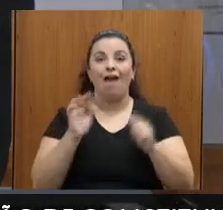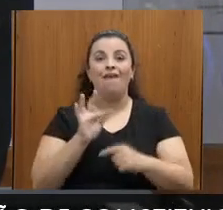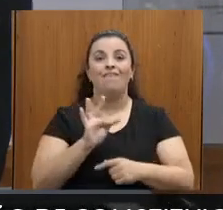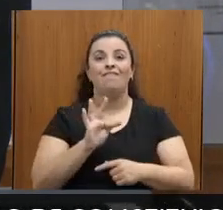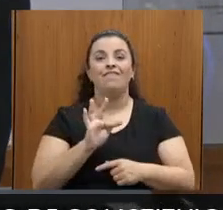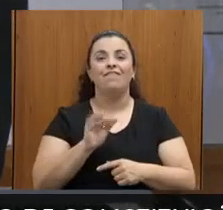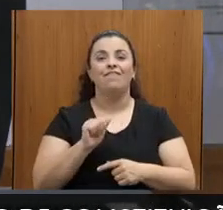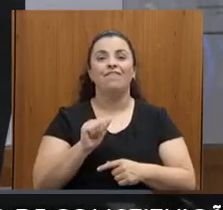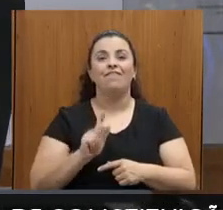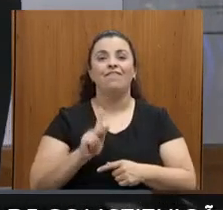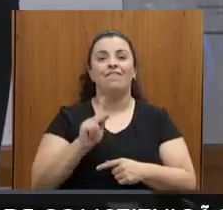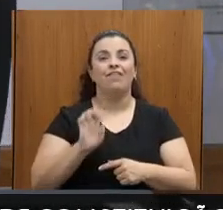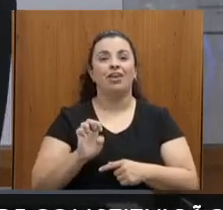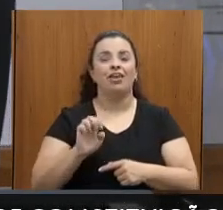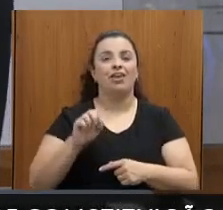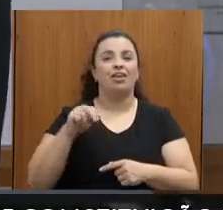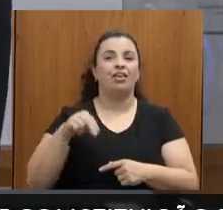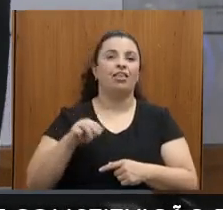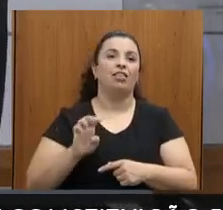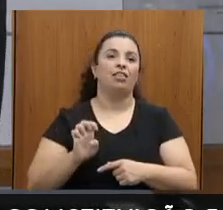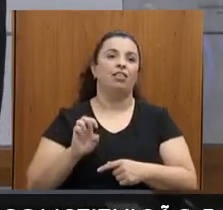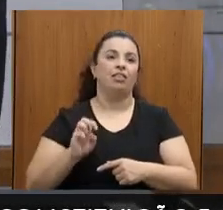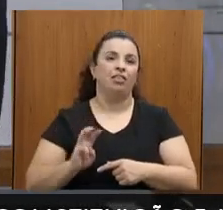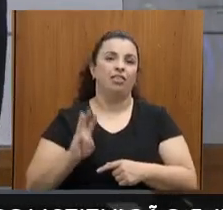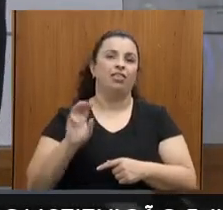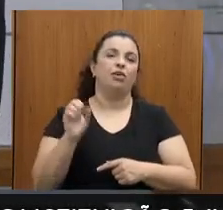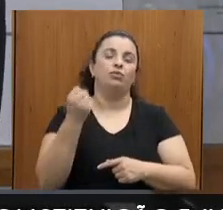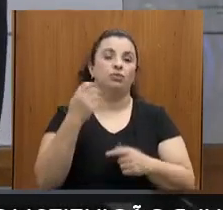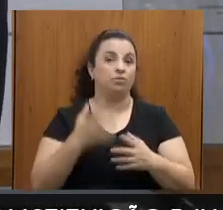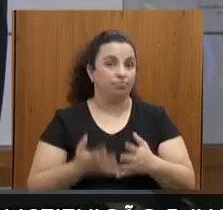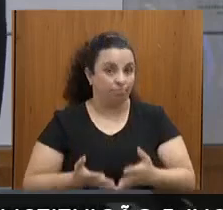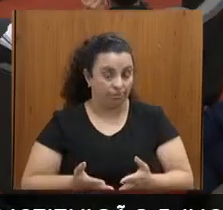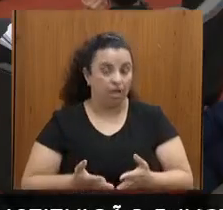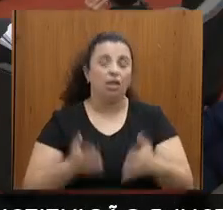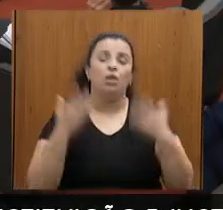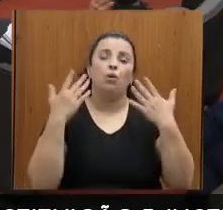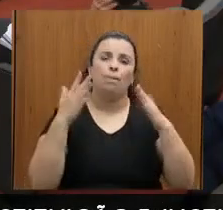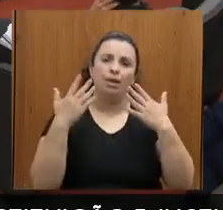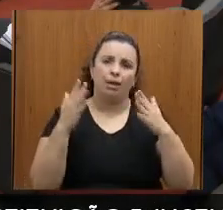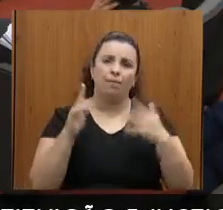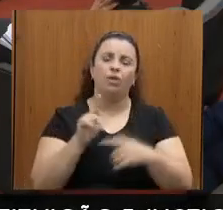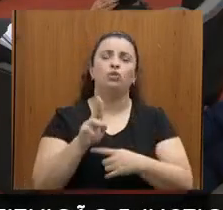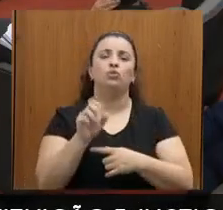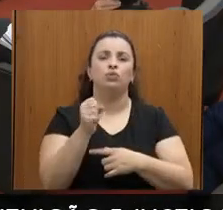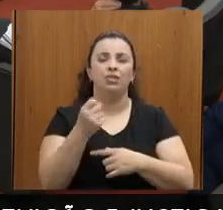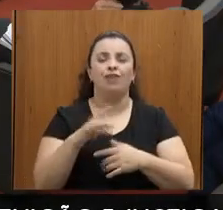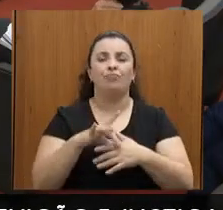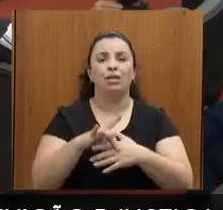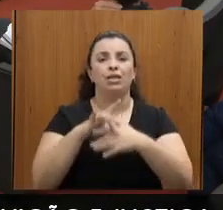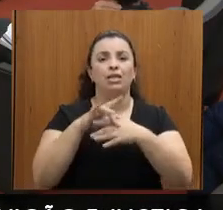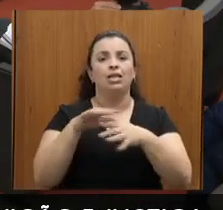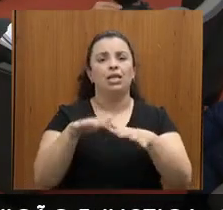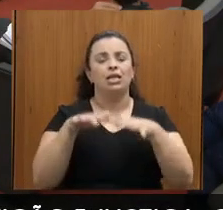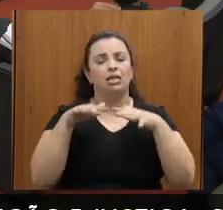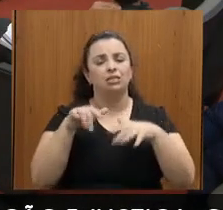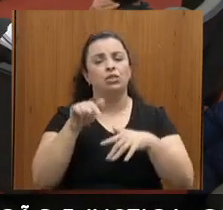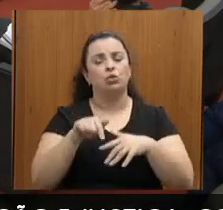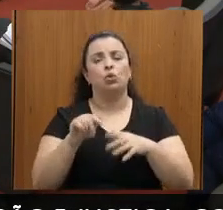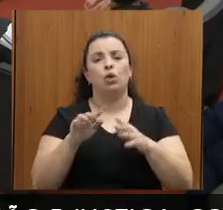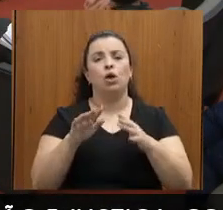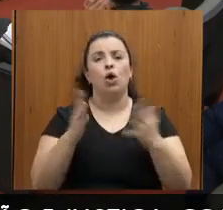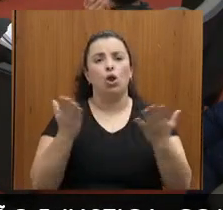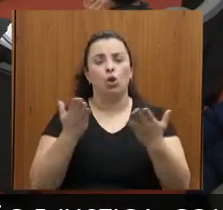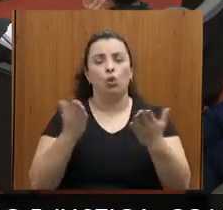Então, nosso líder Gustavo Valadares quero aqui trazer os parabéns pela condução dos trabalhos nessa casa e trazer na finalização desse